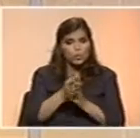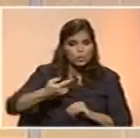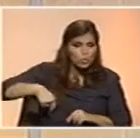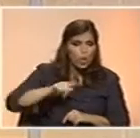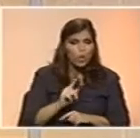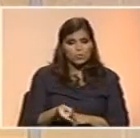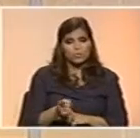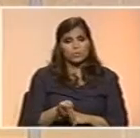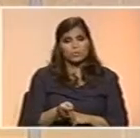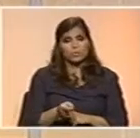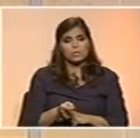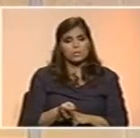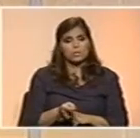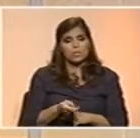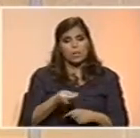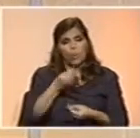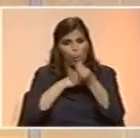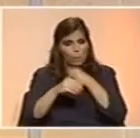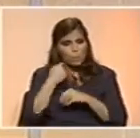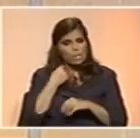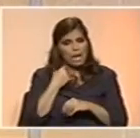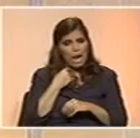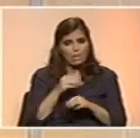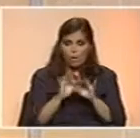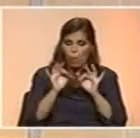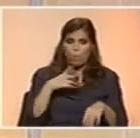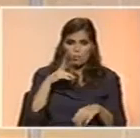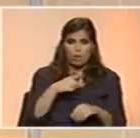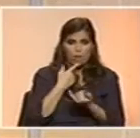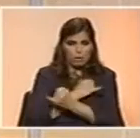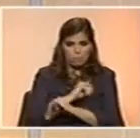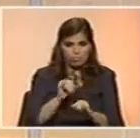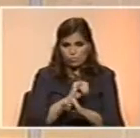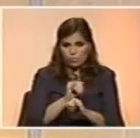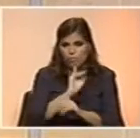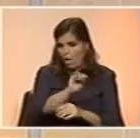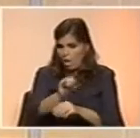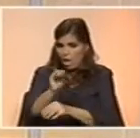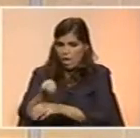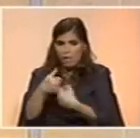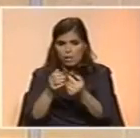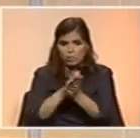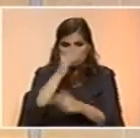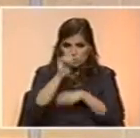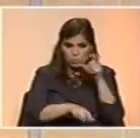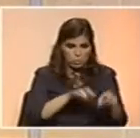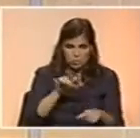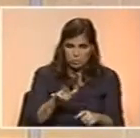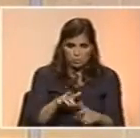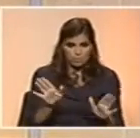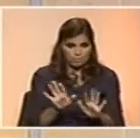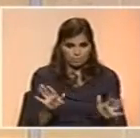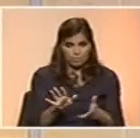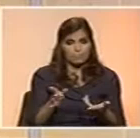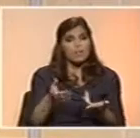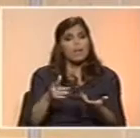teríamos, digamos, o consumo de carne que existe, por exemplo, em Portugal, seria impossível de alimentar estas pessoas todas. Portanto,